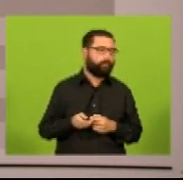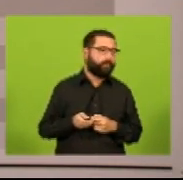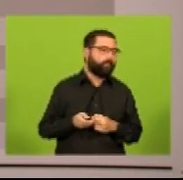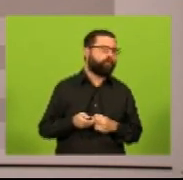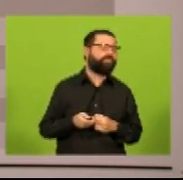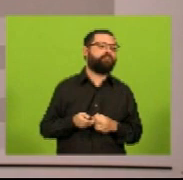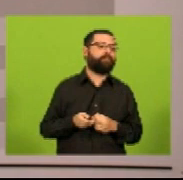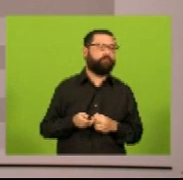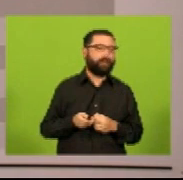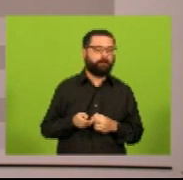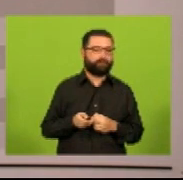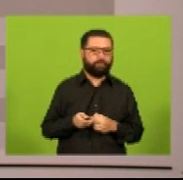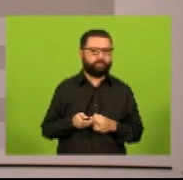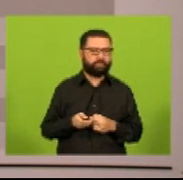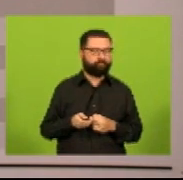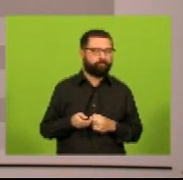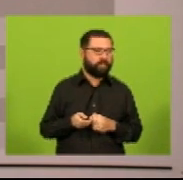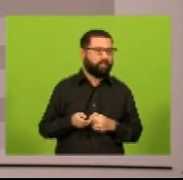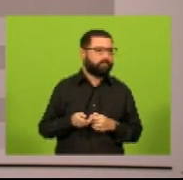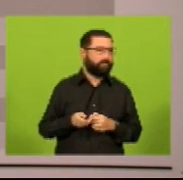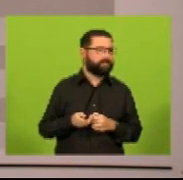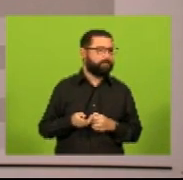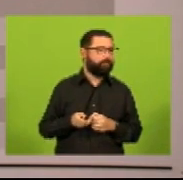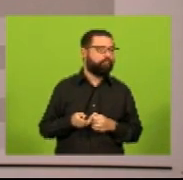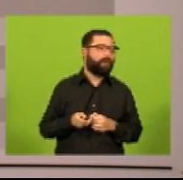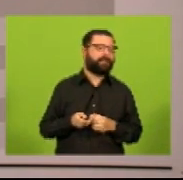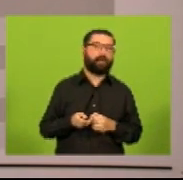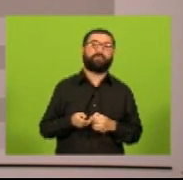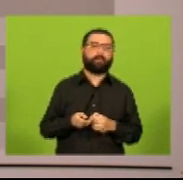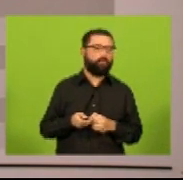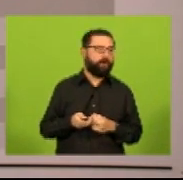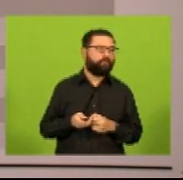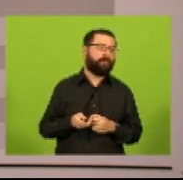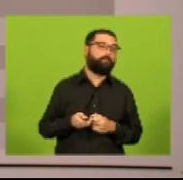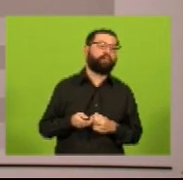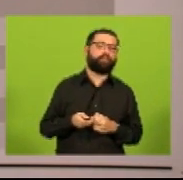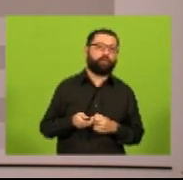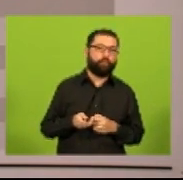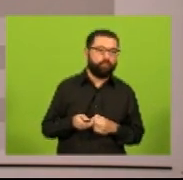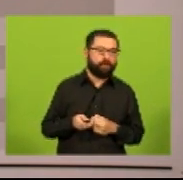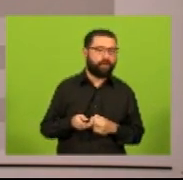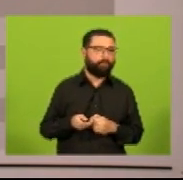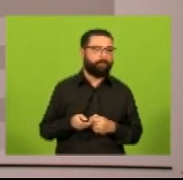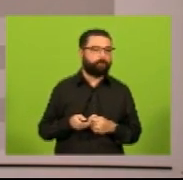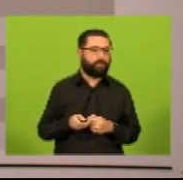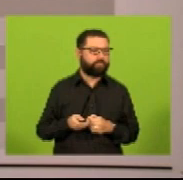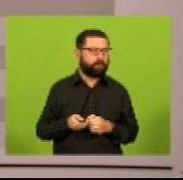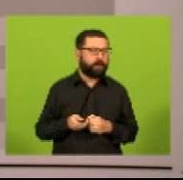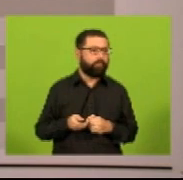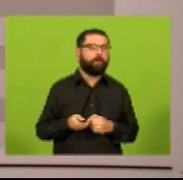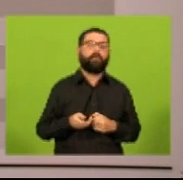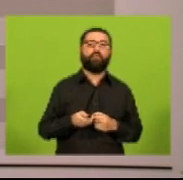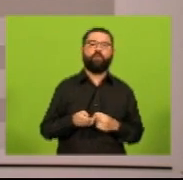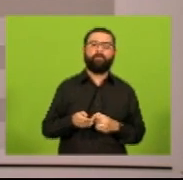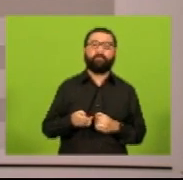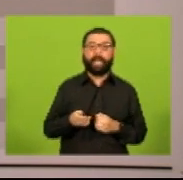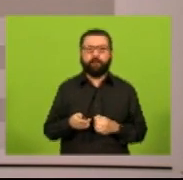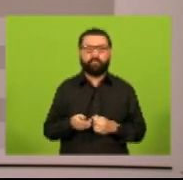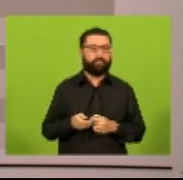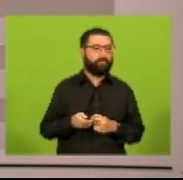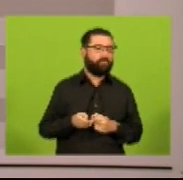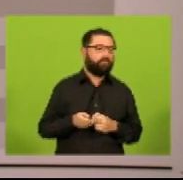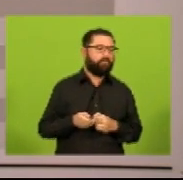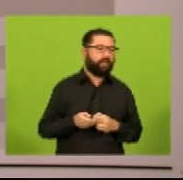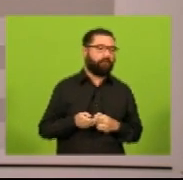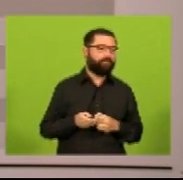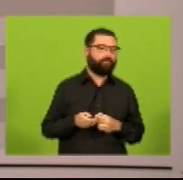1, igual tinha a vírgula lá nos outros. Então é 0,1 até o 0,8, depois 1 galão por minuto o azul claro,